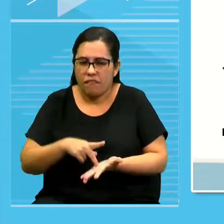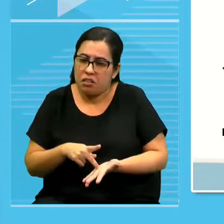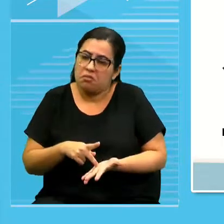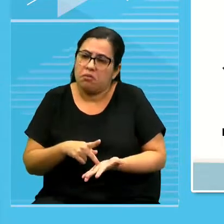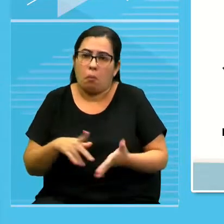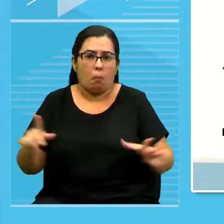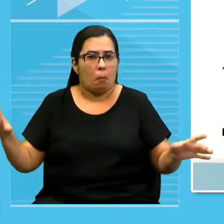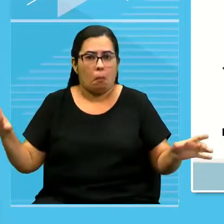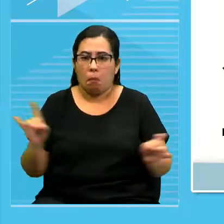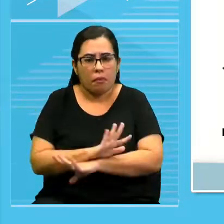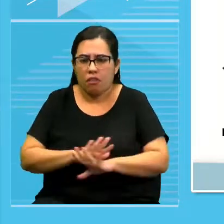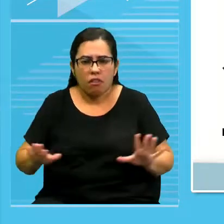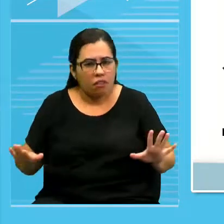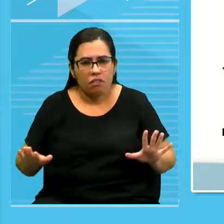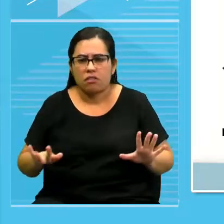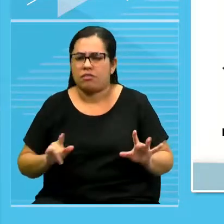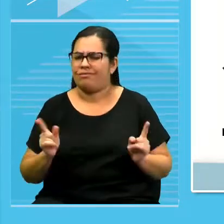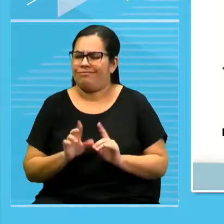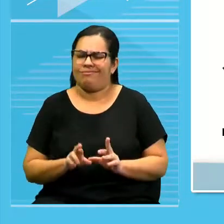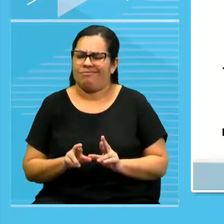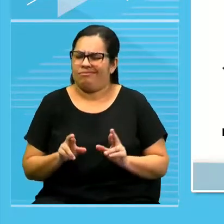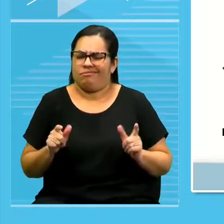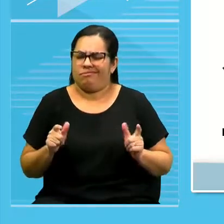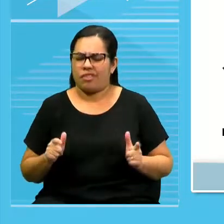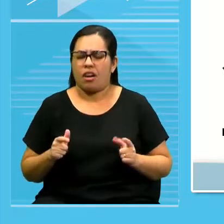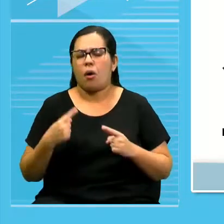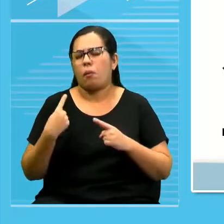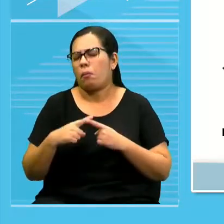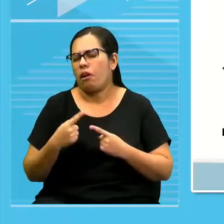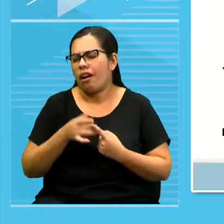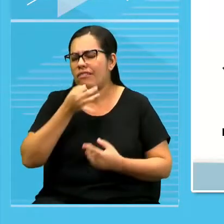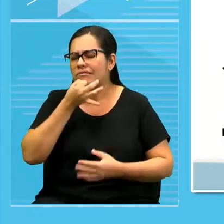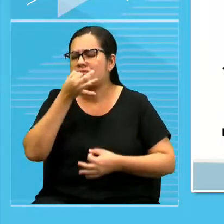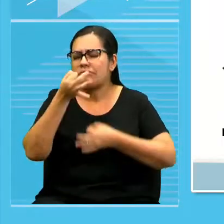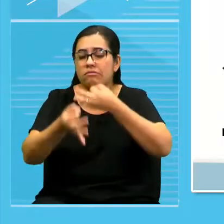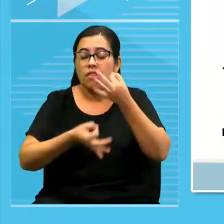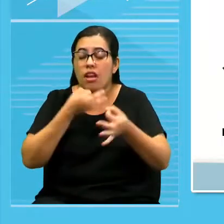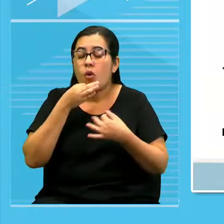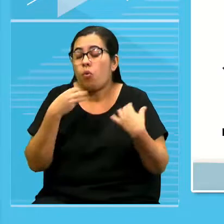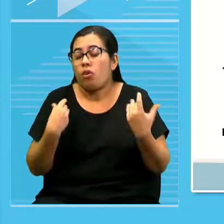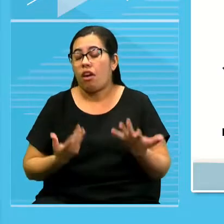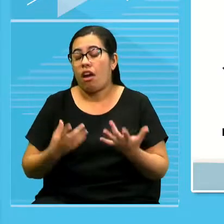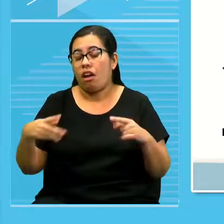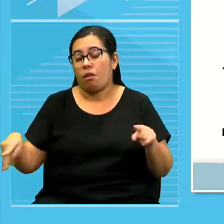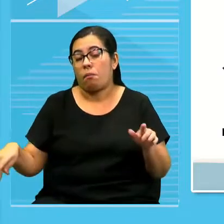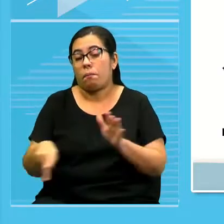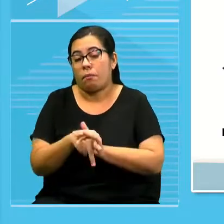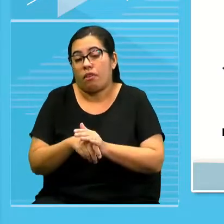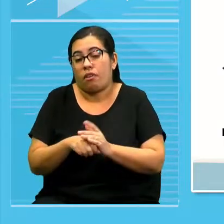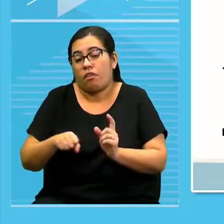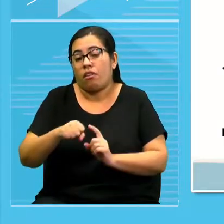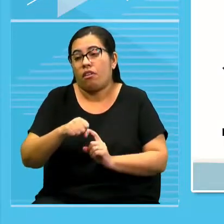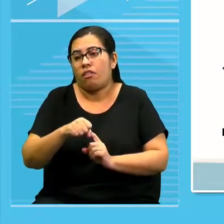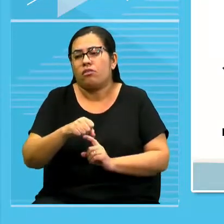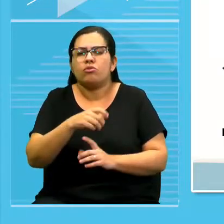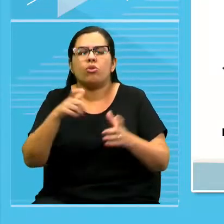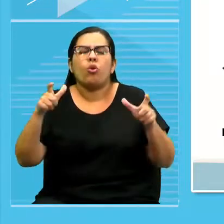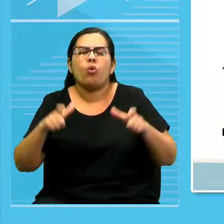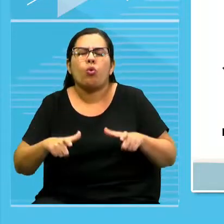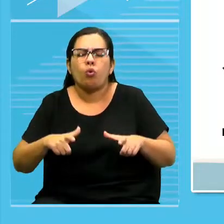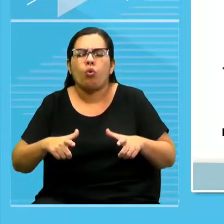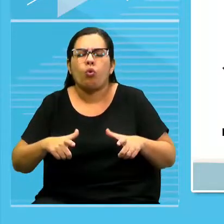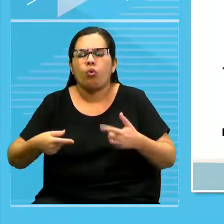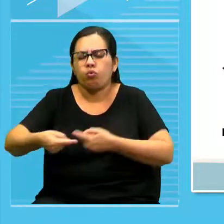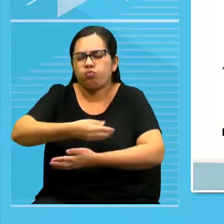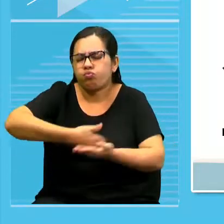que seja absoluta a sua opinião ela está carregada no contexto que você vive e vai influenciar o seu